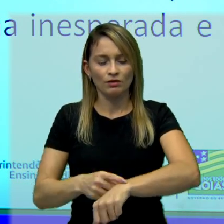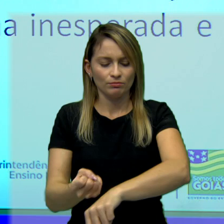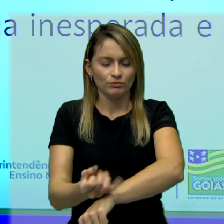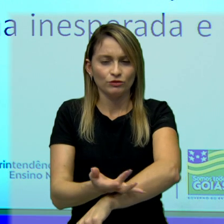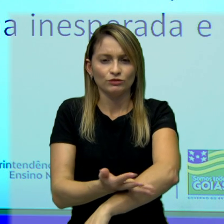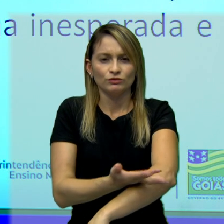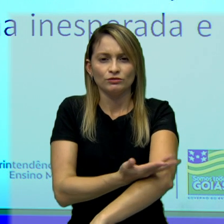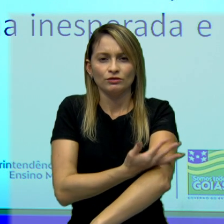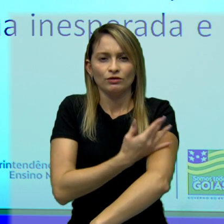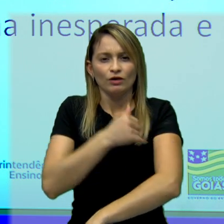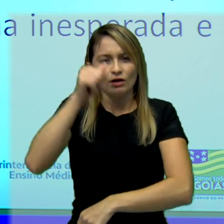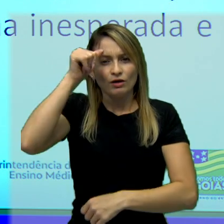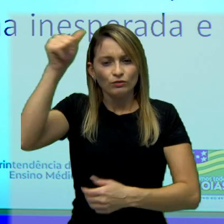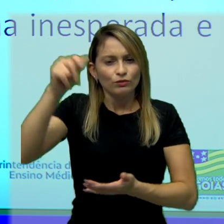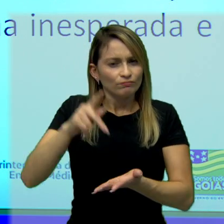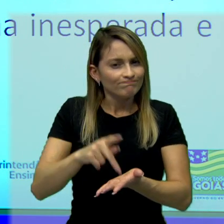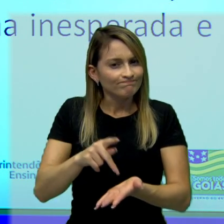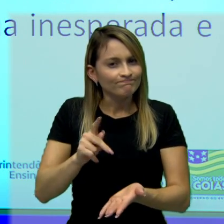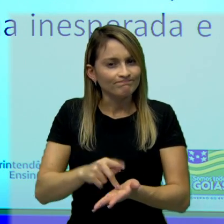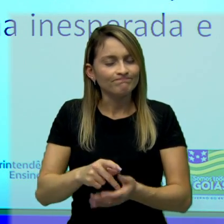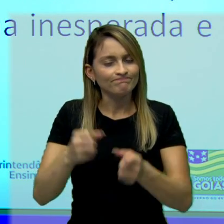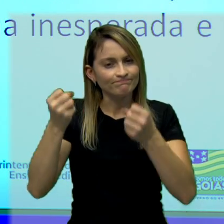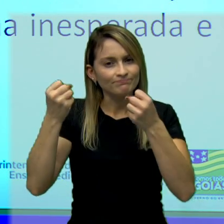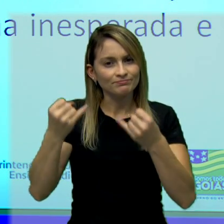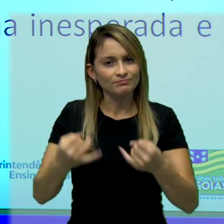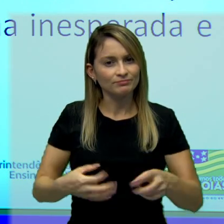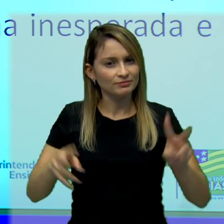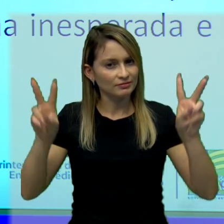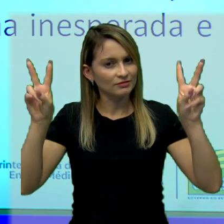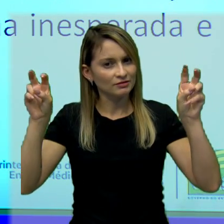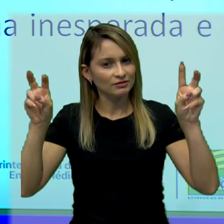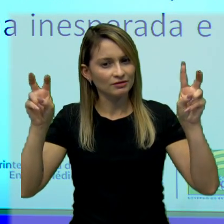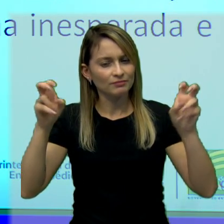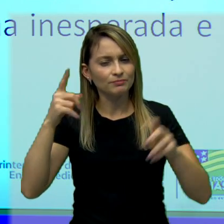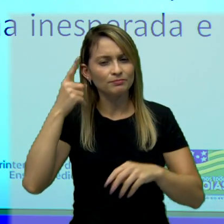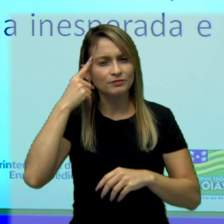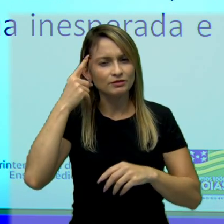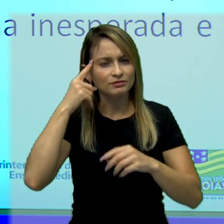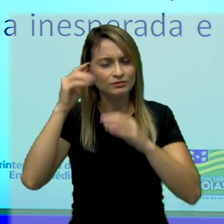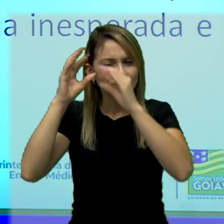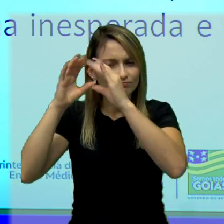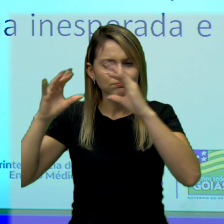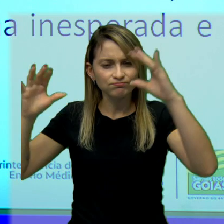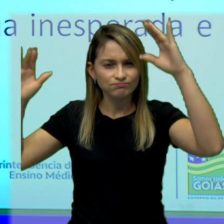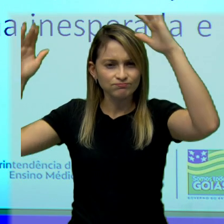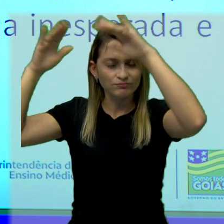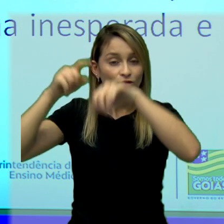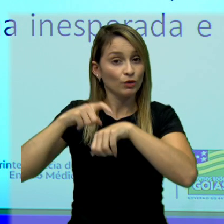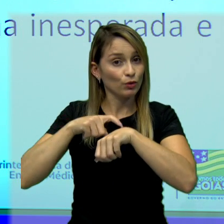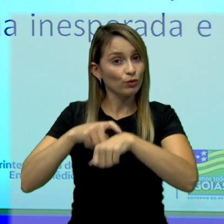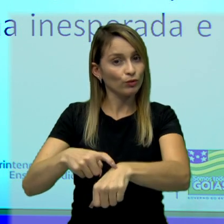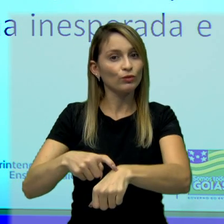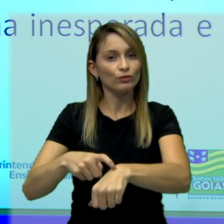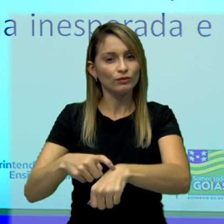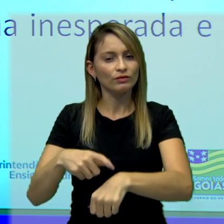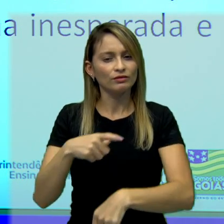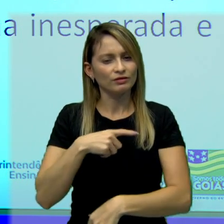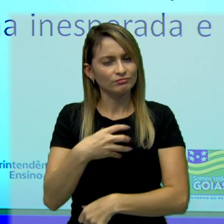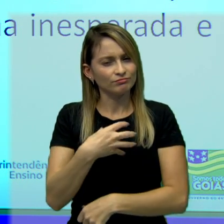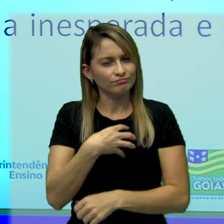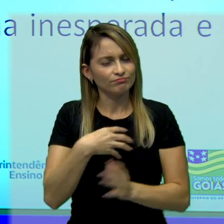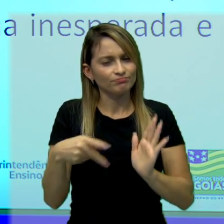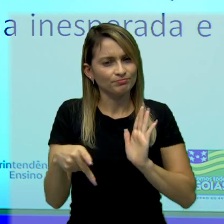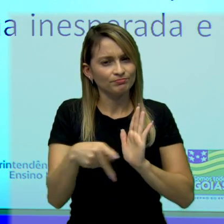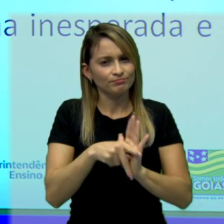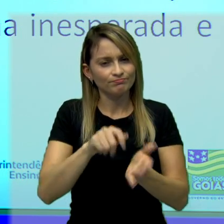extrema emoção. Ele mesmo fala que o título vem à sua mente num momento assim e depois, na